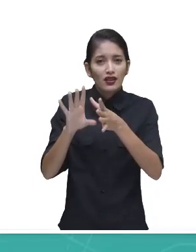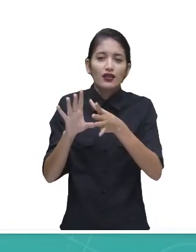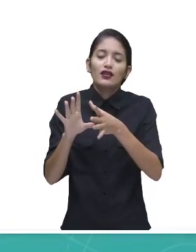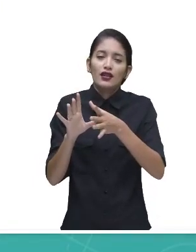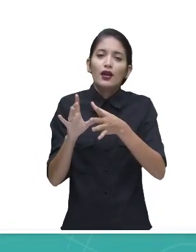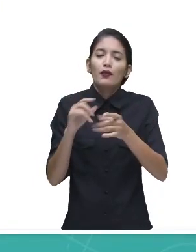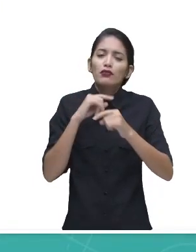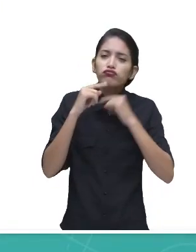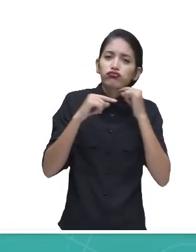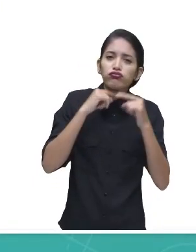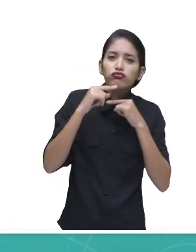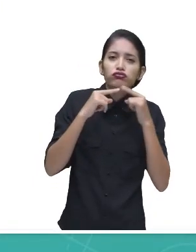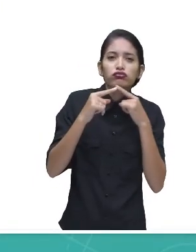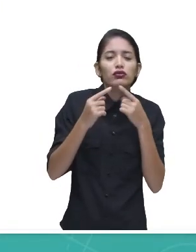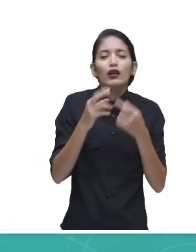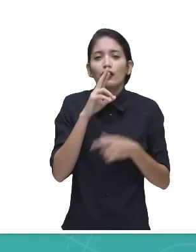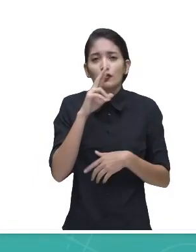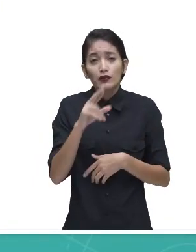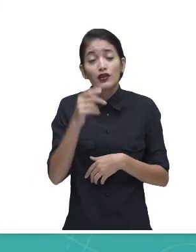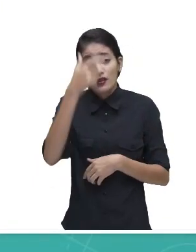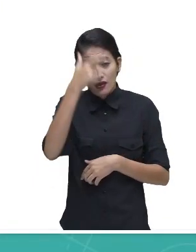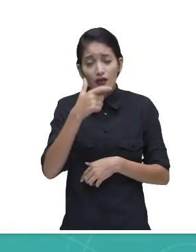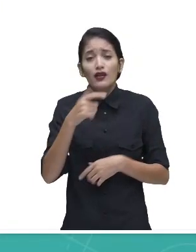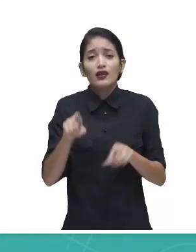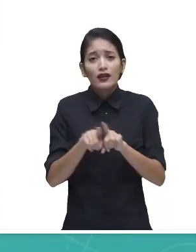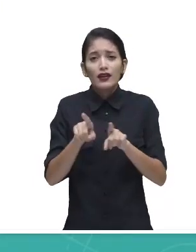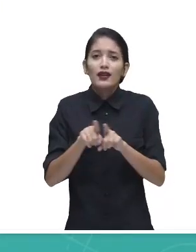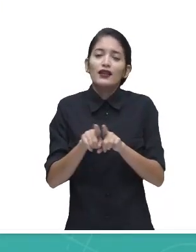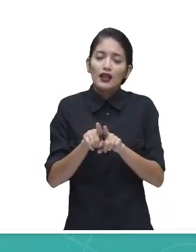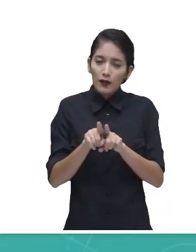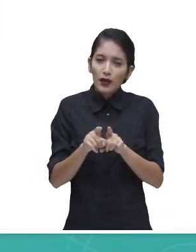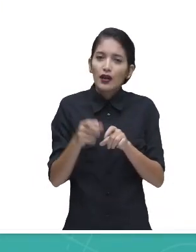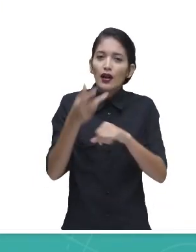tirar qualquer dúvida de vocês e eu aqui, ao vivo, também